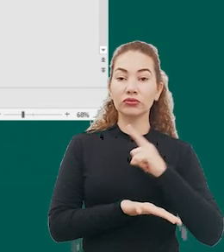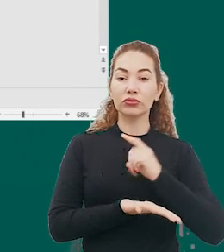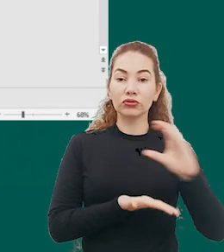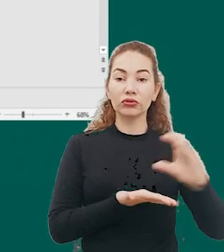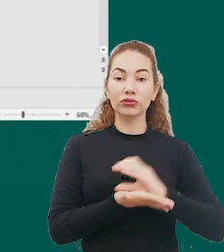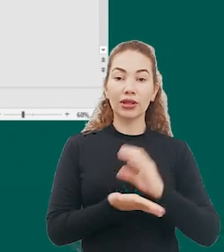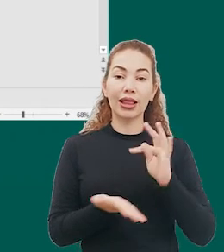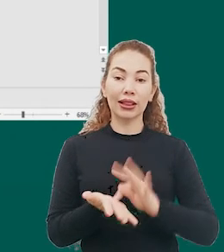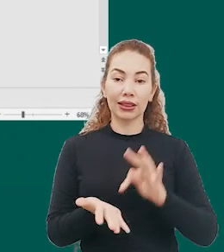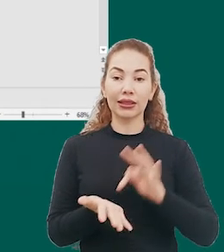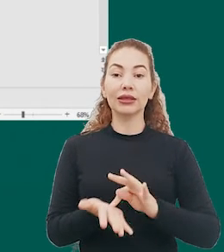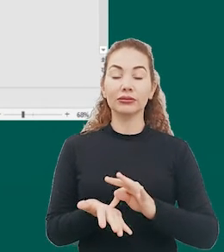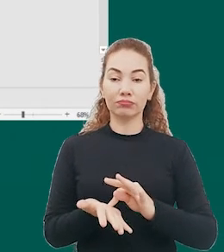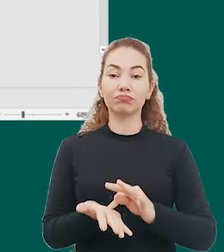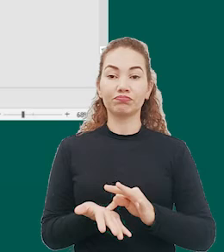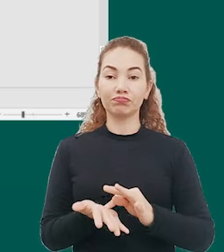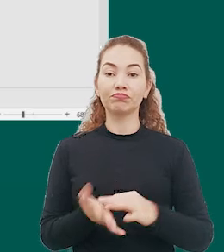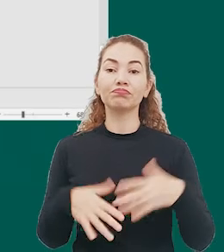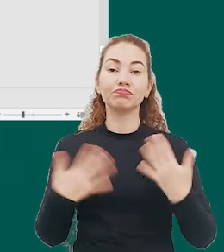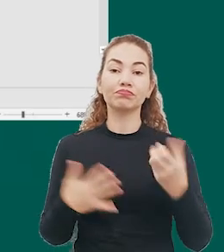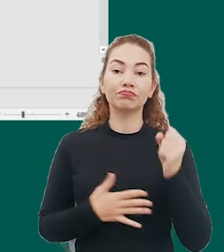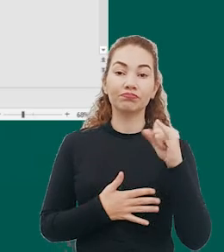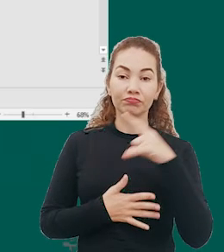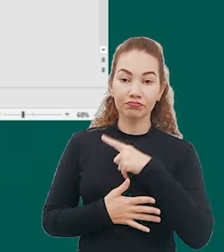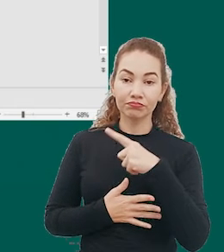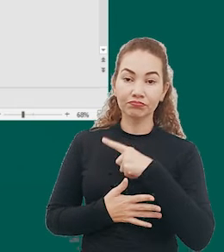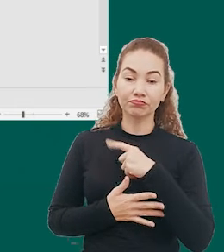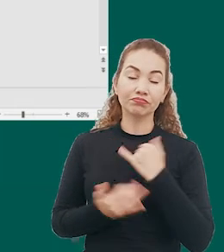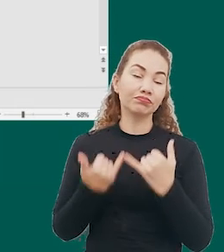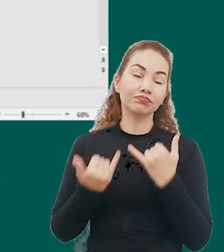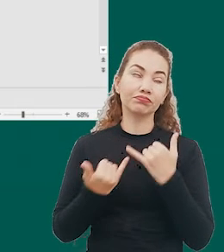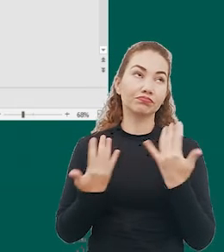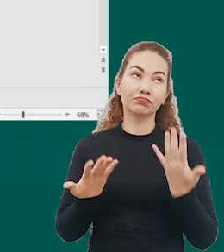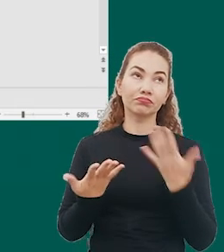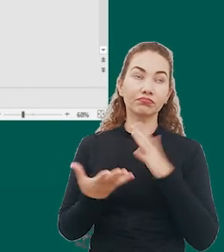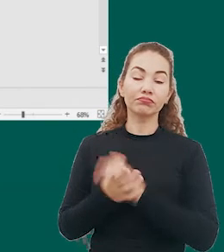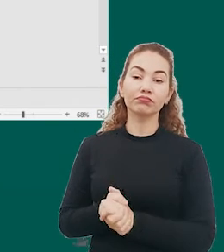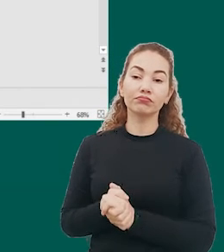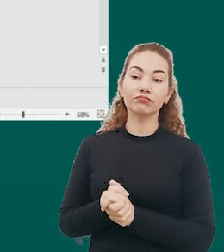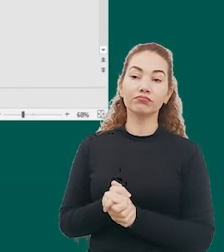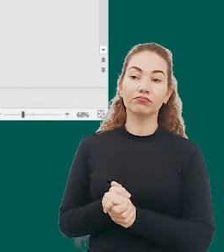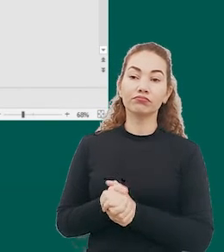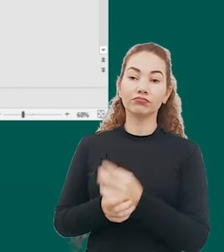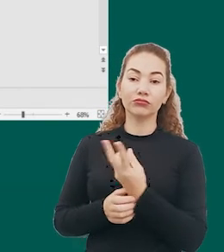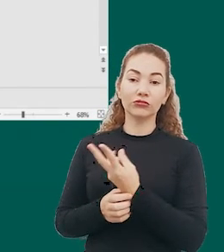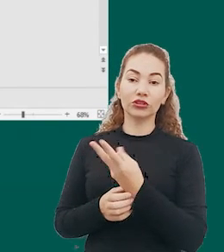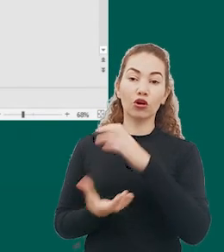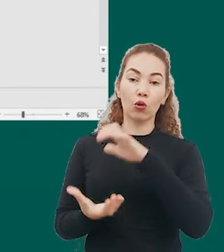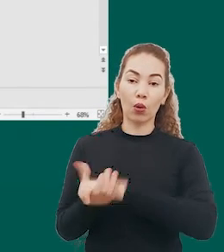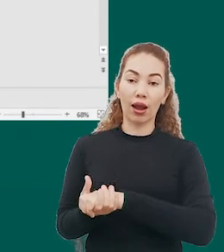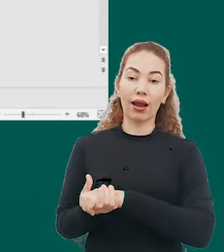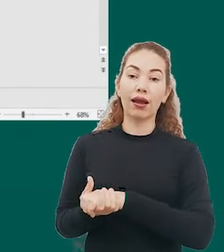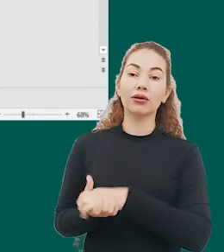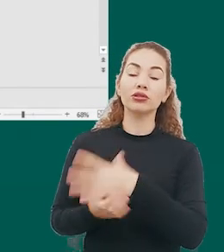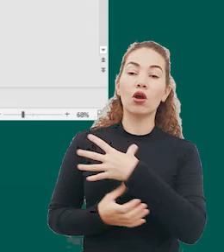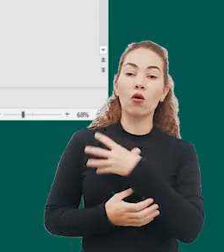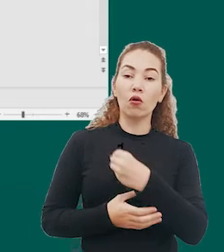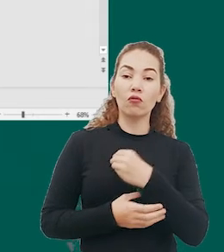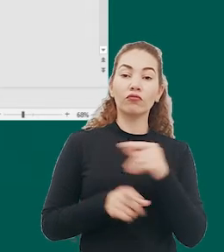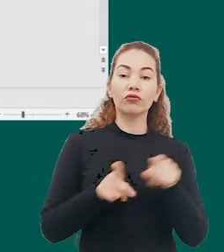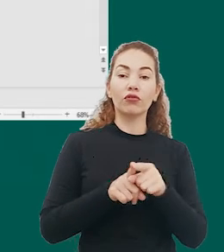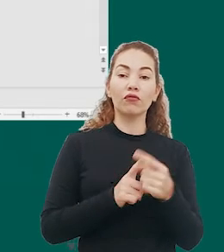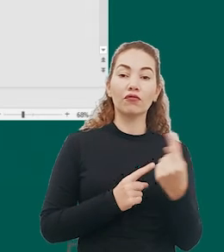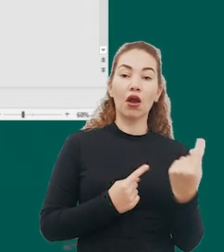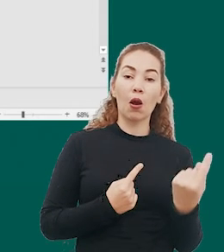rendimento tributável. Então, se nós temos, por exemplo, um casal separou, os filhos ficou para um